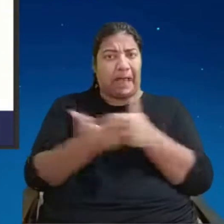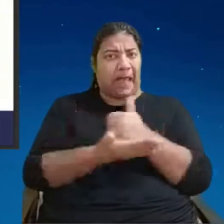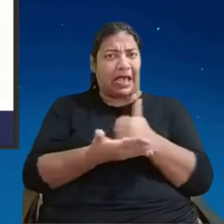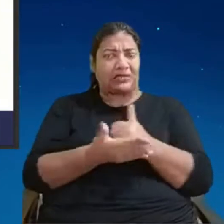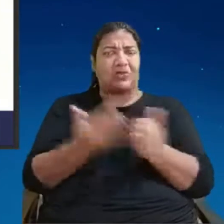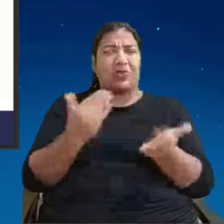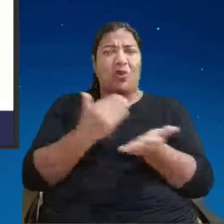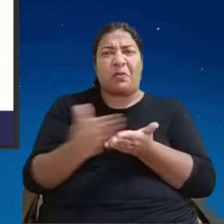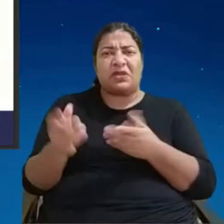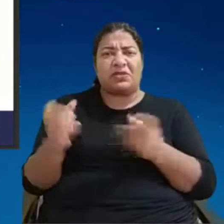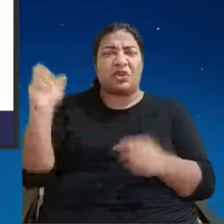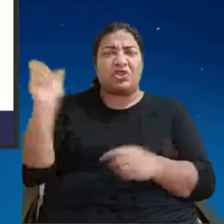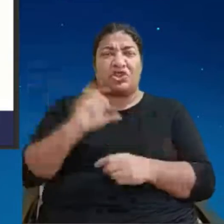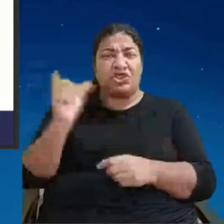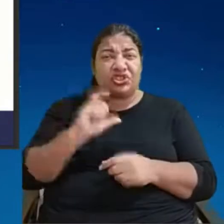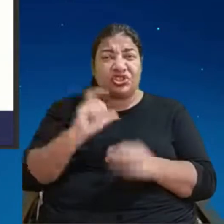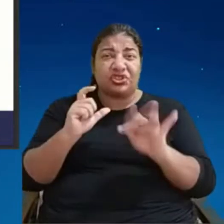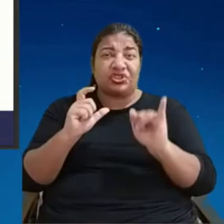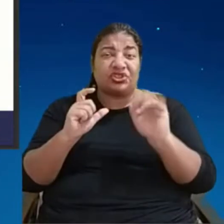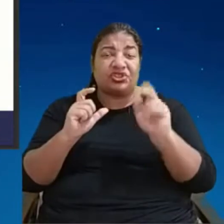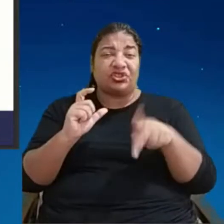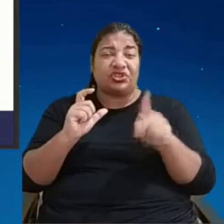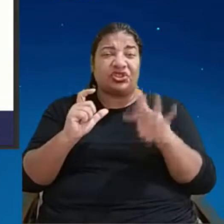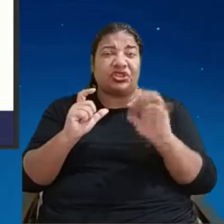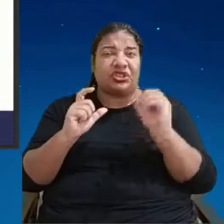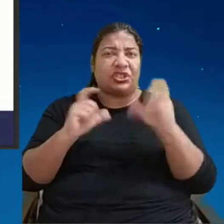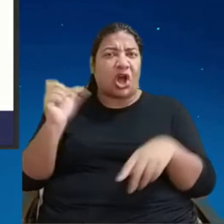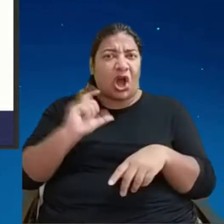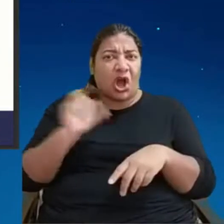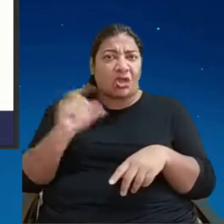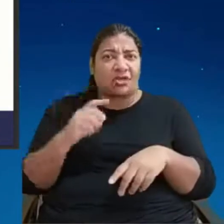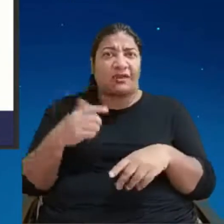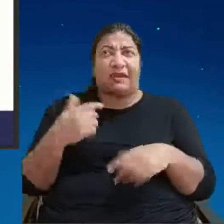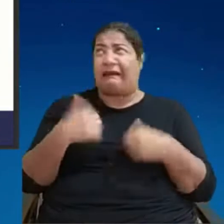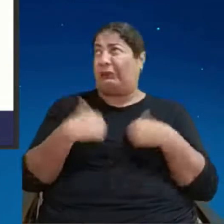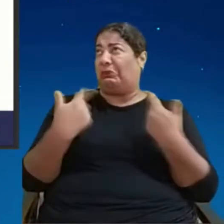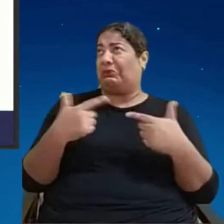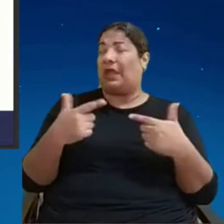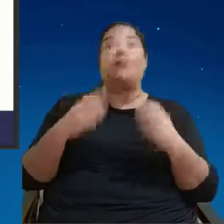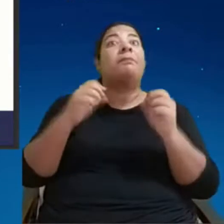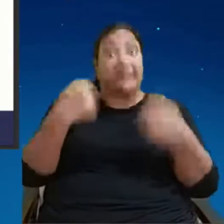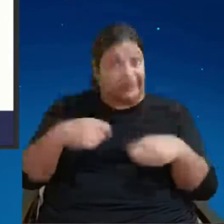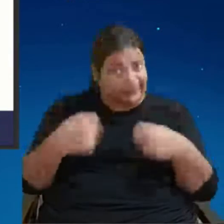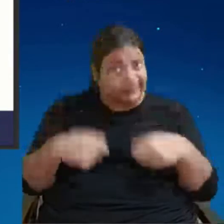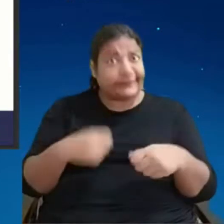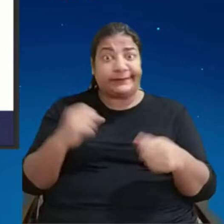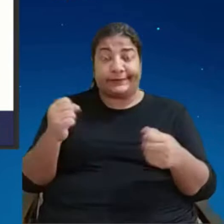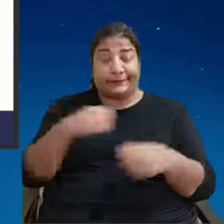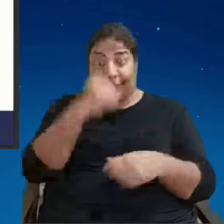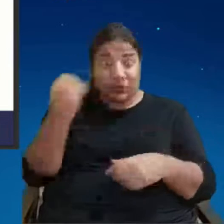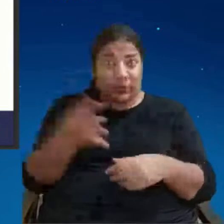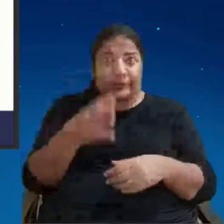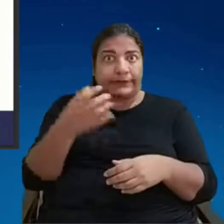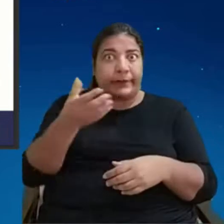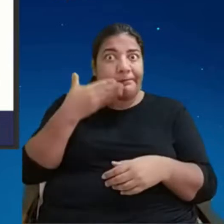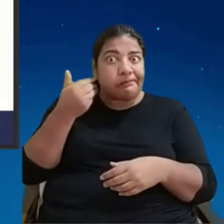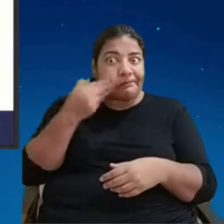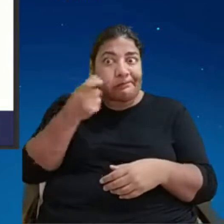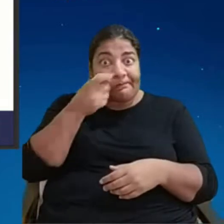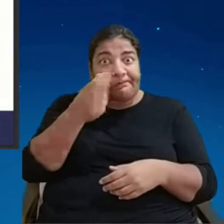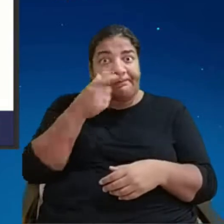tem que ter... Marisa, mas eu não tenho TikTok. Não, você tem que ter, né? Assim, pelo menos você presta atenção no TikTok dos seus filhos,